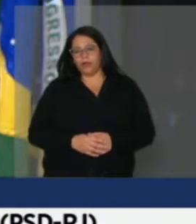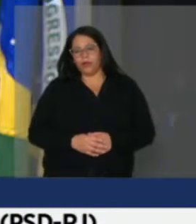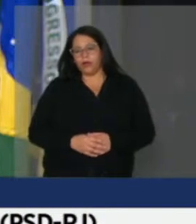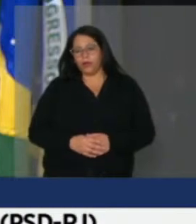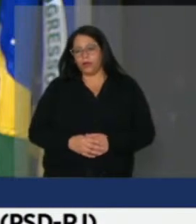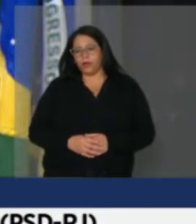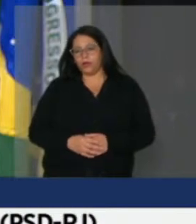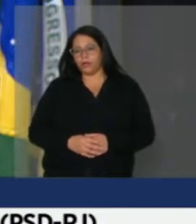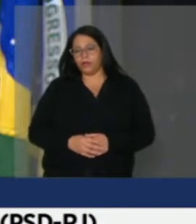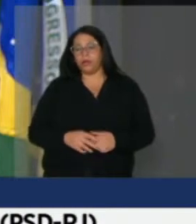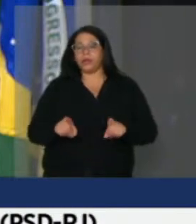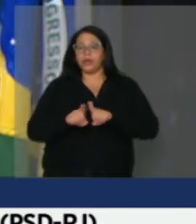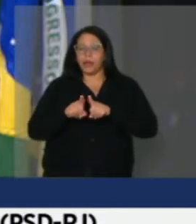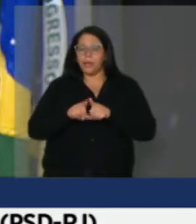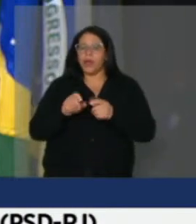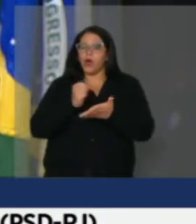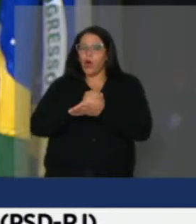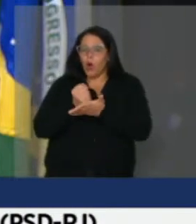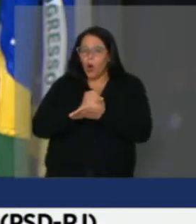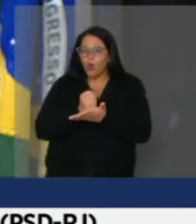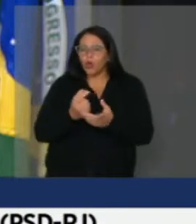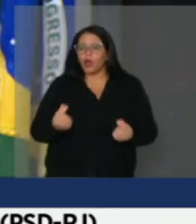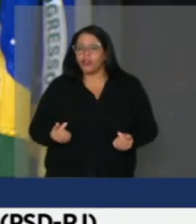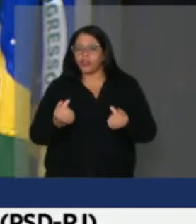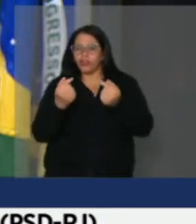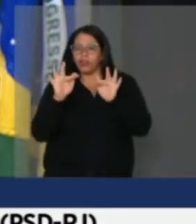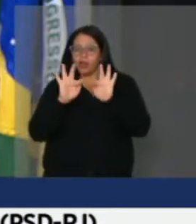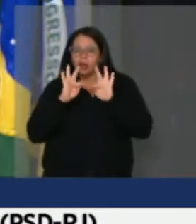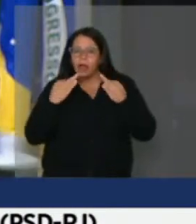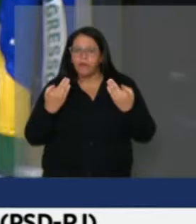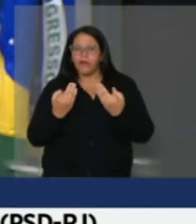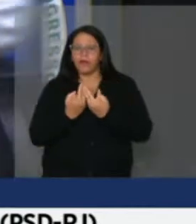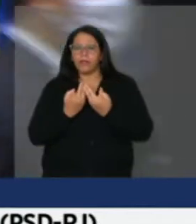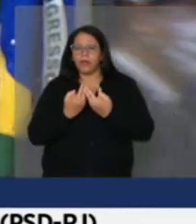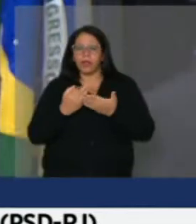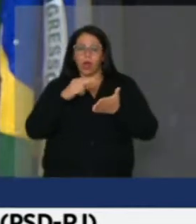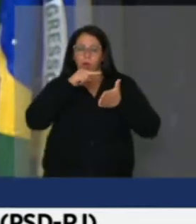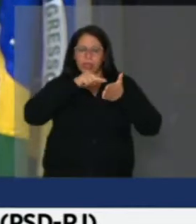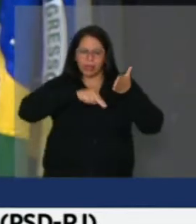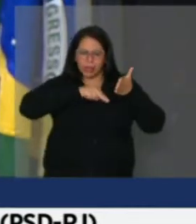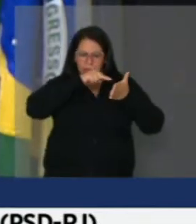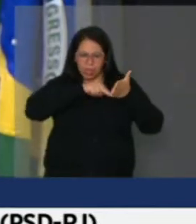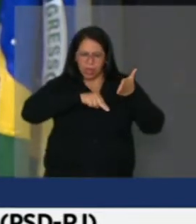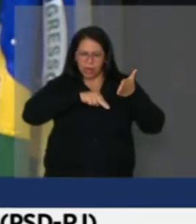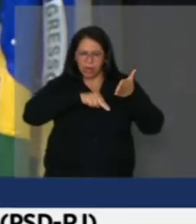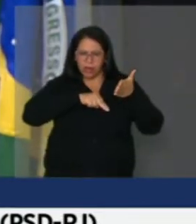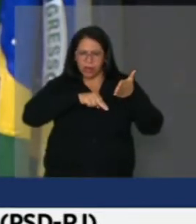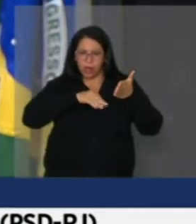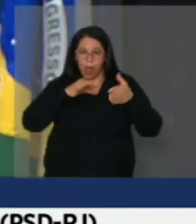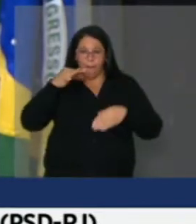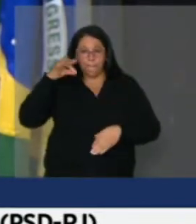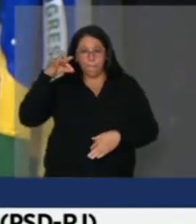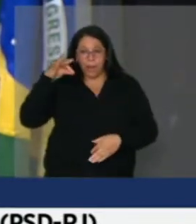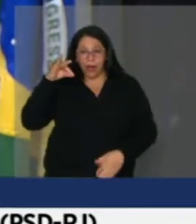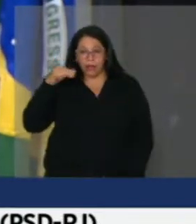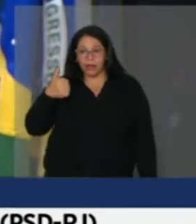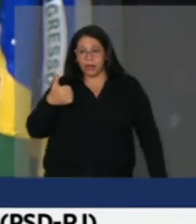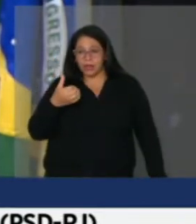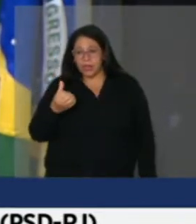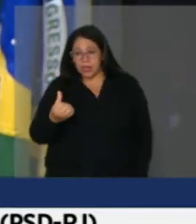Do rigor nas finanças da família, leio um trecho da página 16 do